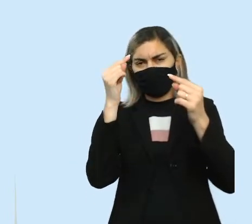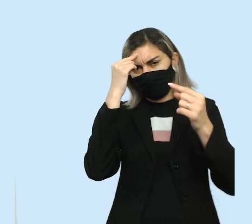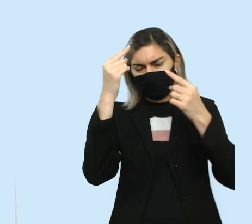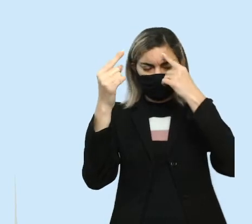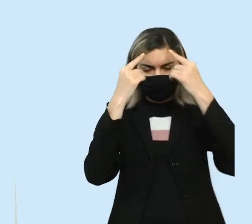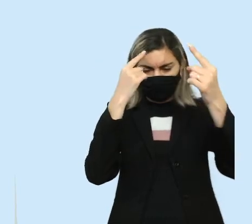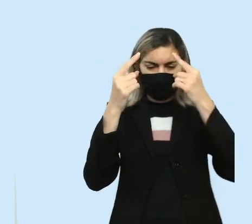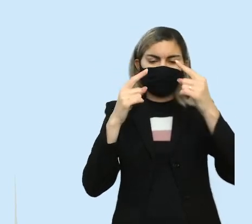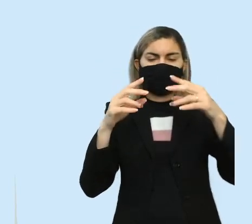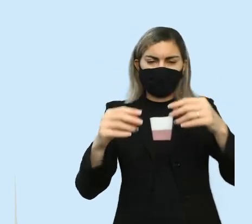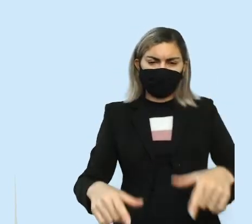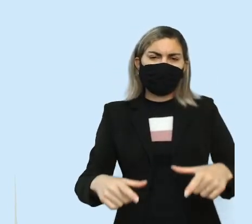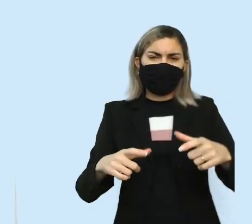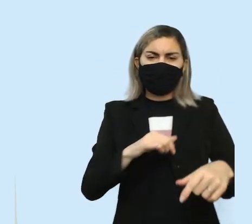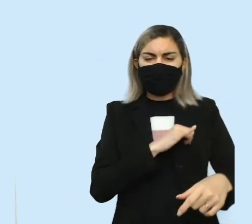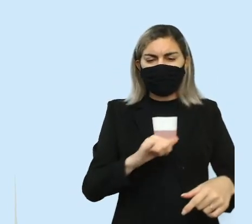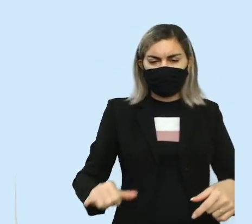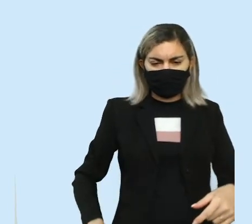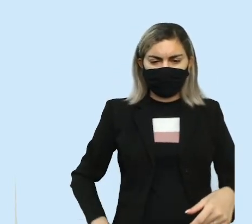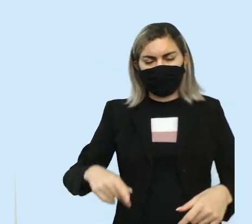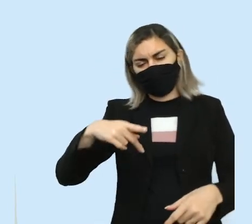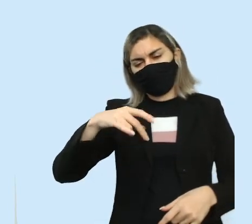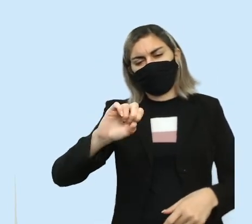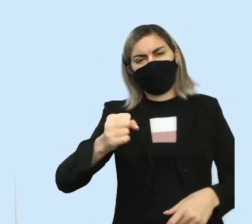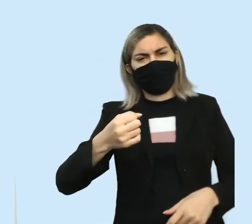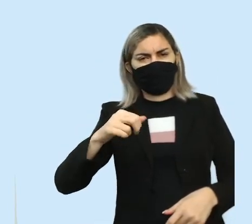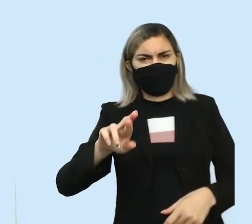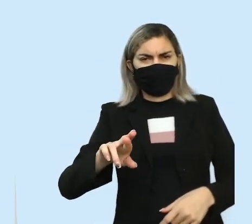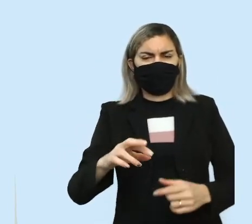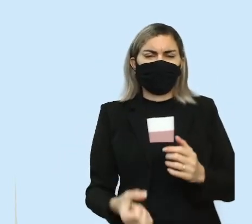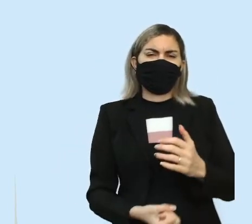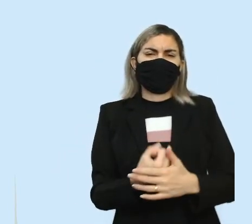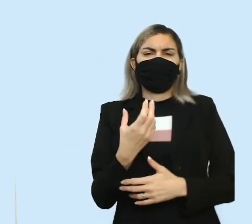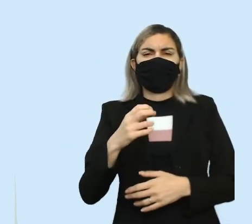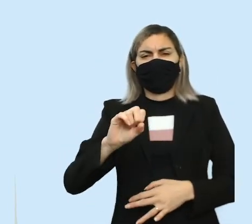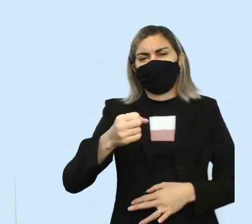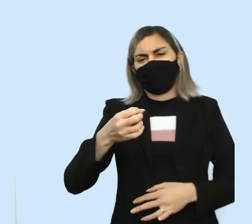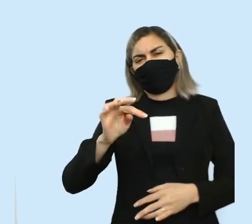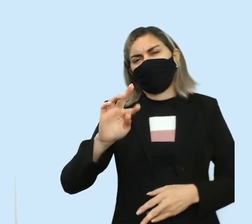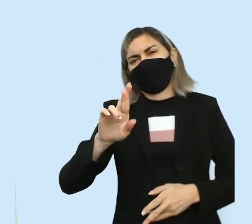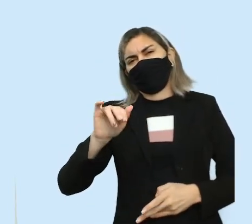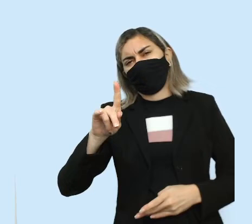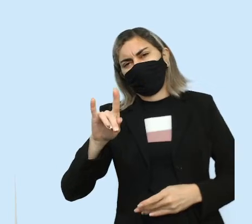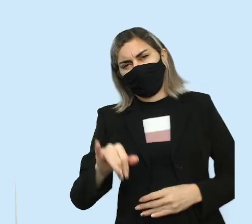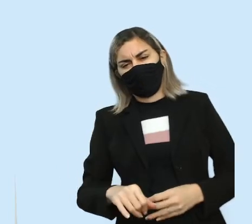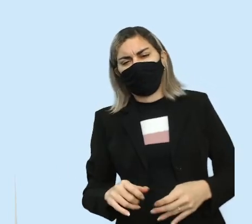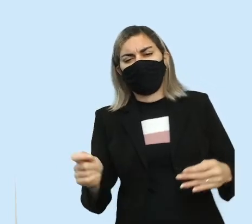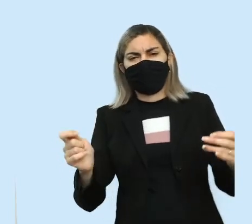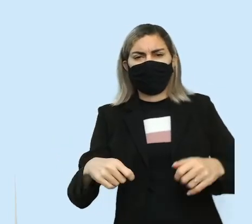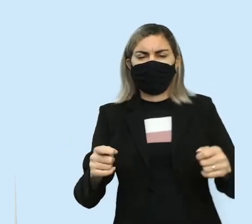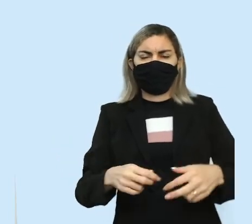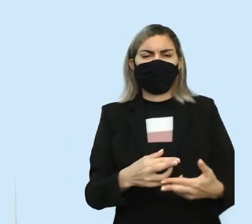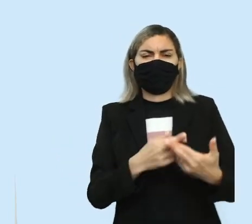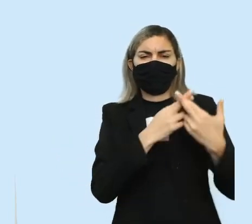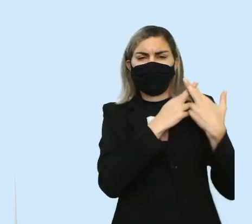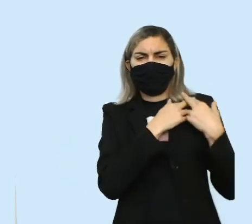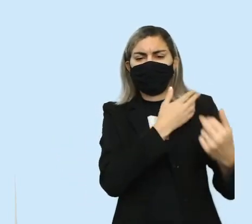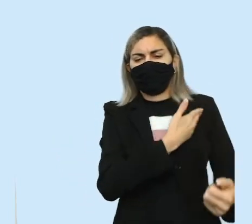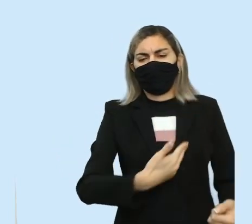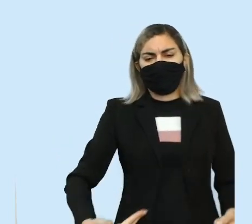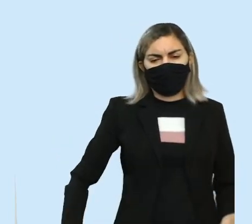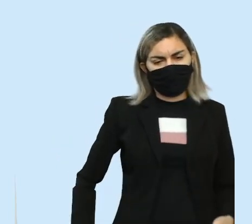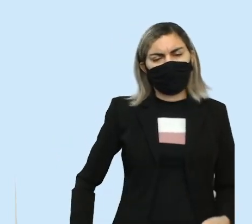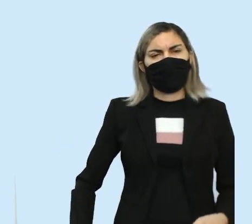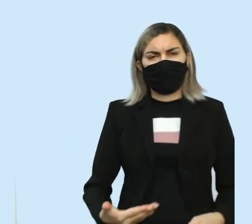Ou seja, o território império persa era muito grande e aí criou satrapias para que pudesse esses responsáveis, tipo